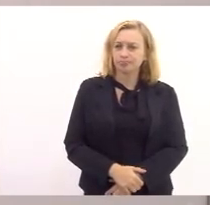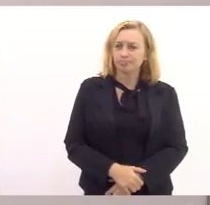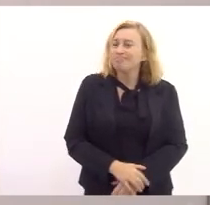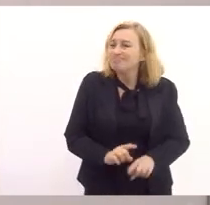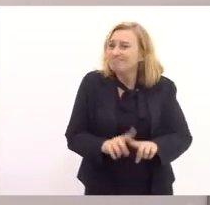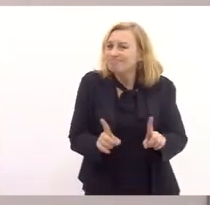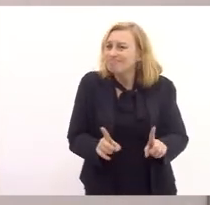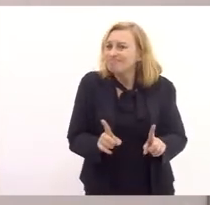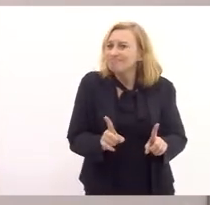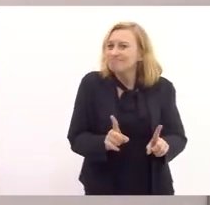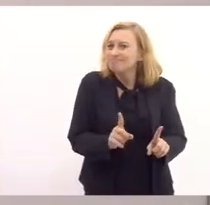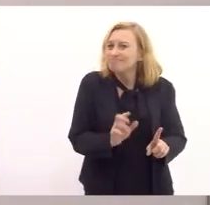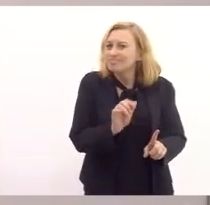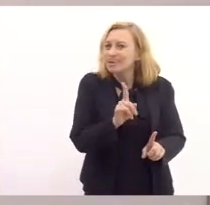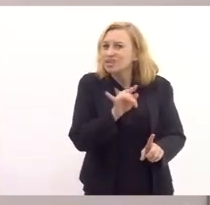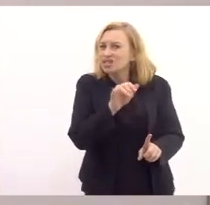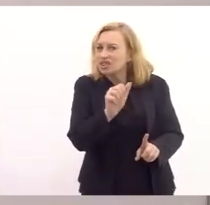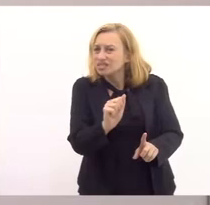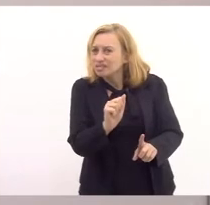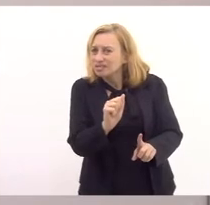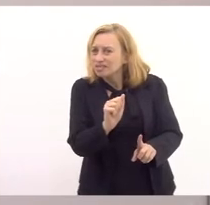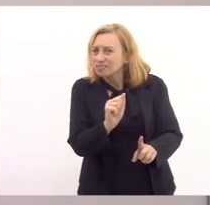Mas a agência,